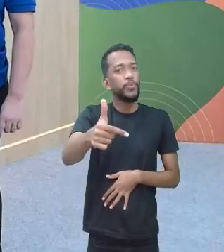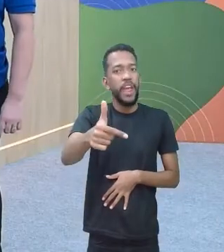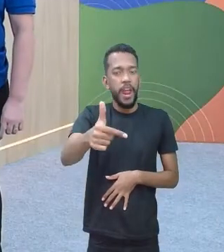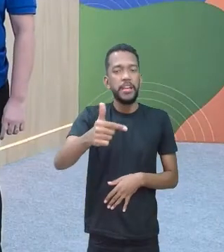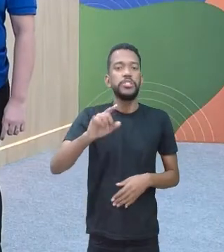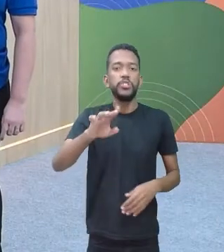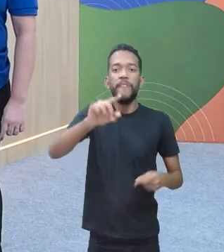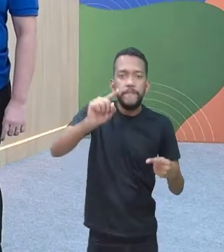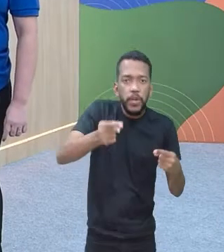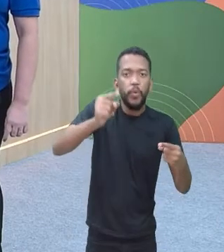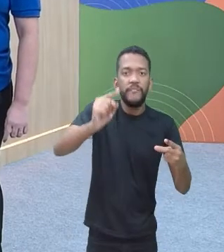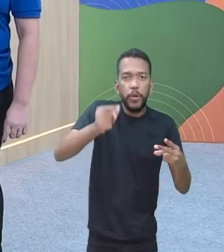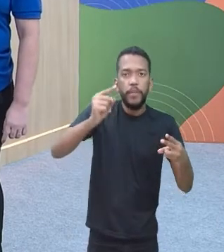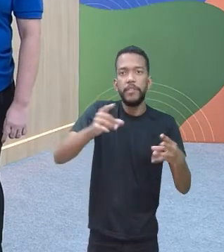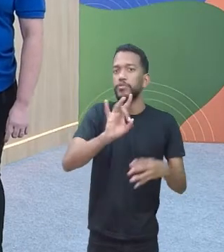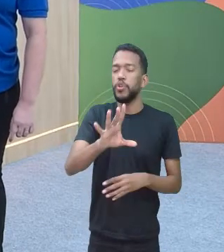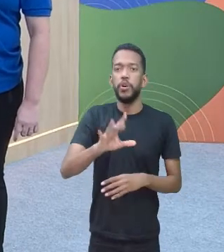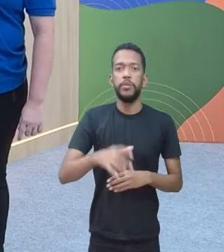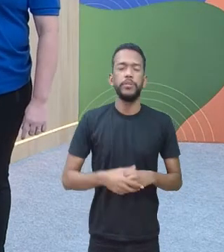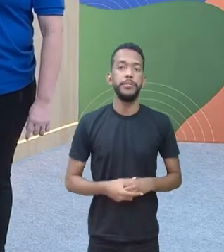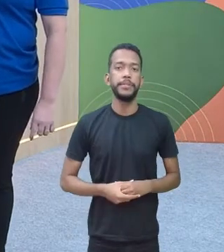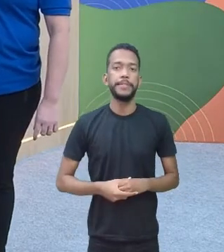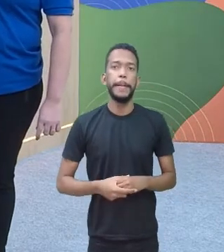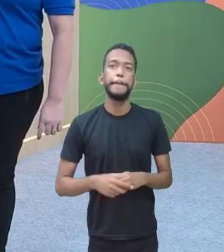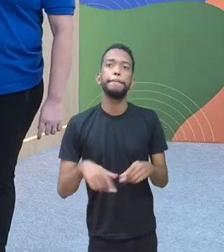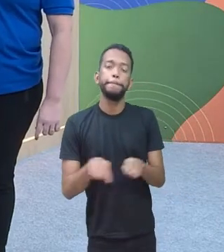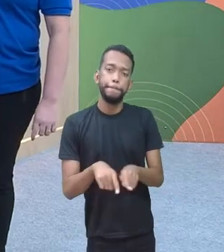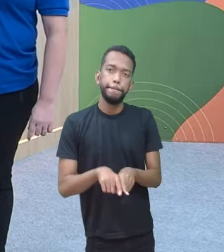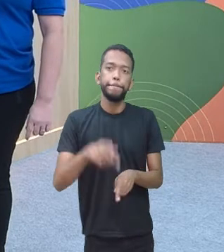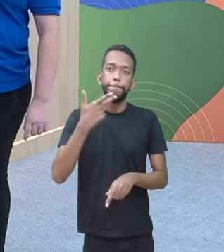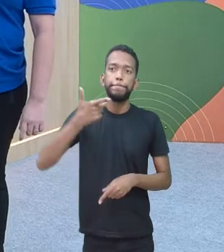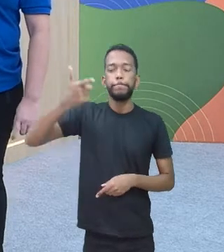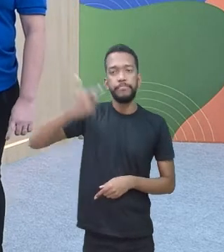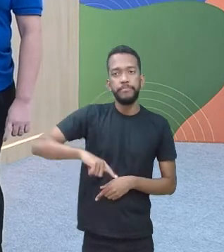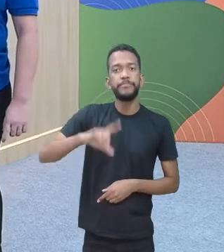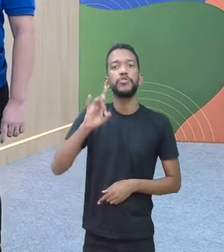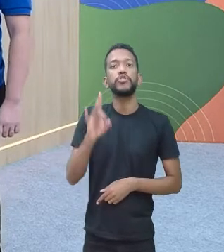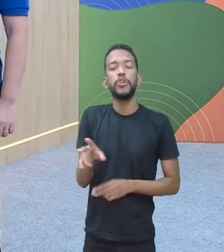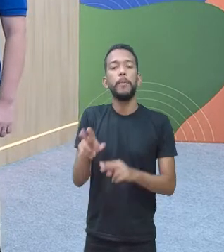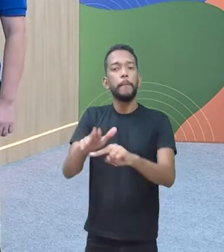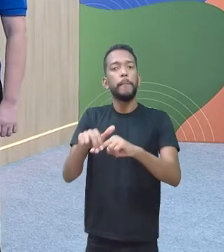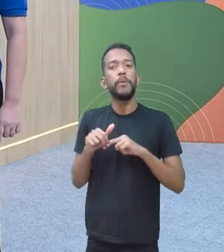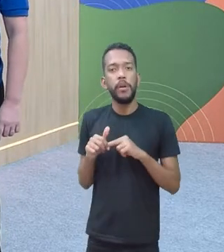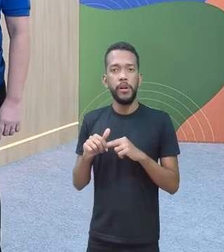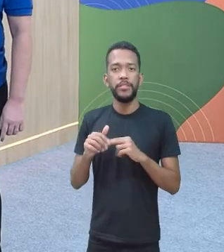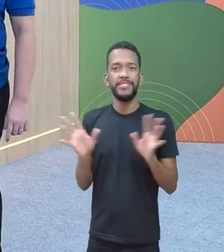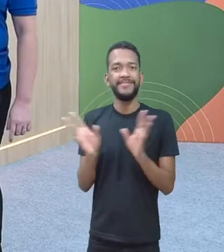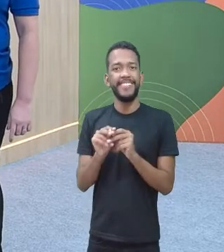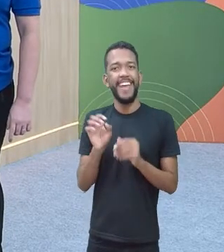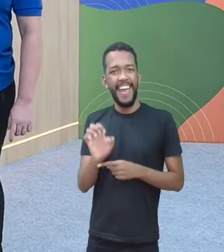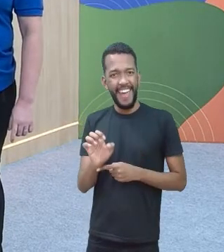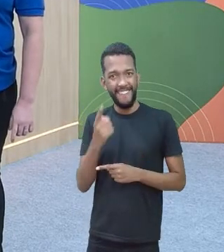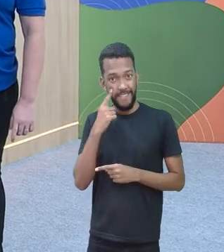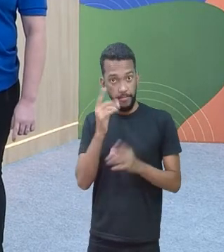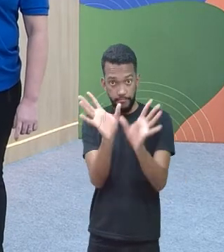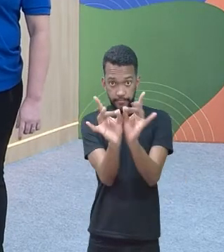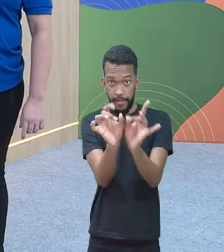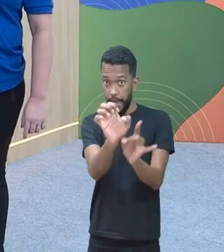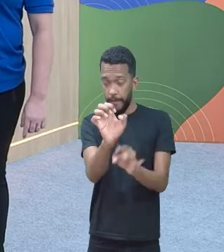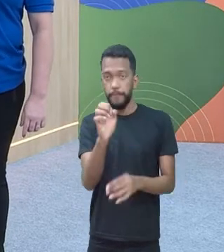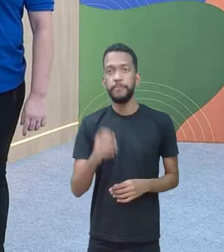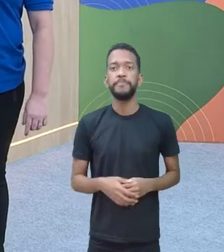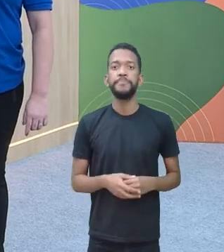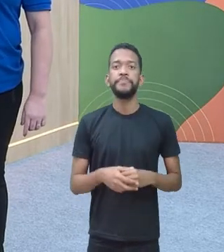é uma conjunção. A reescrita só com a conjunção E. As crianças